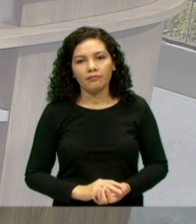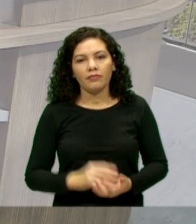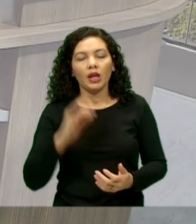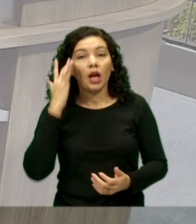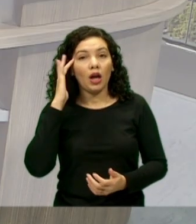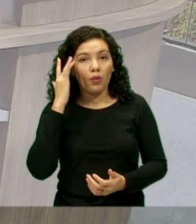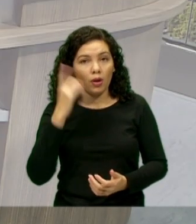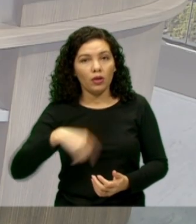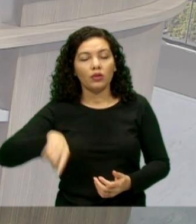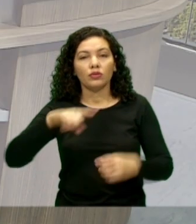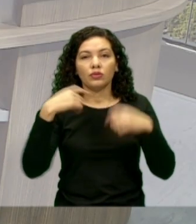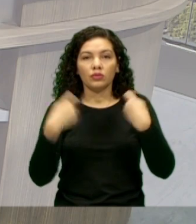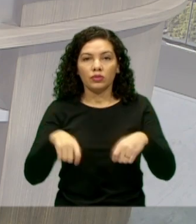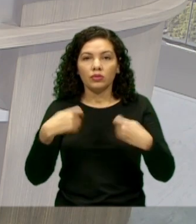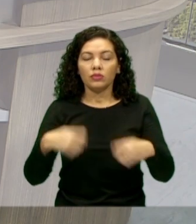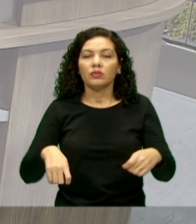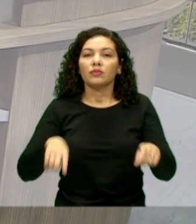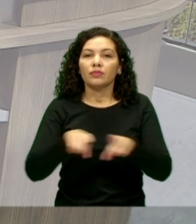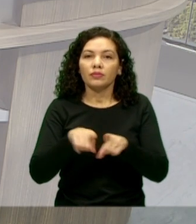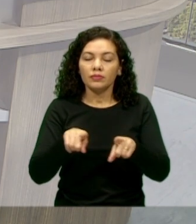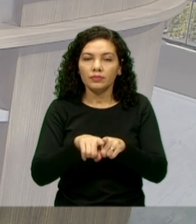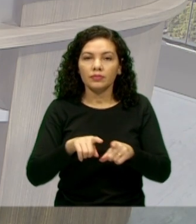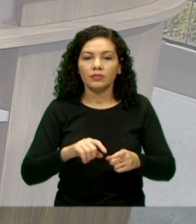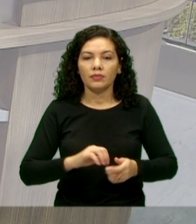acho que a gente precisa também,